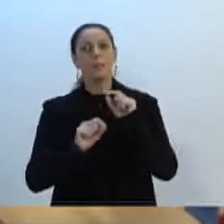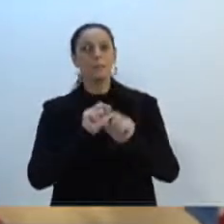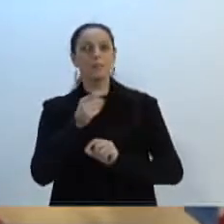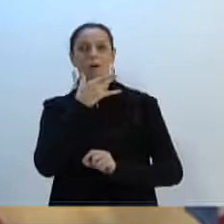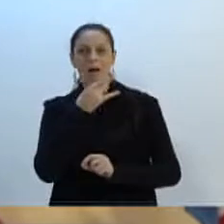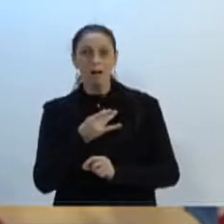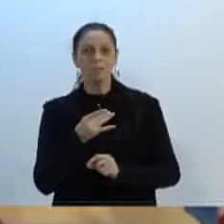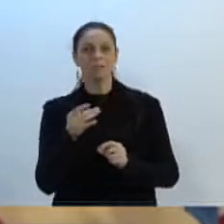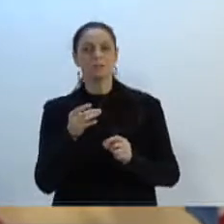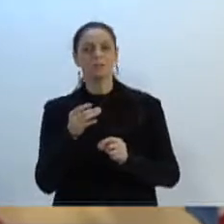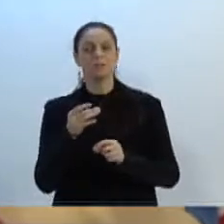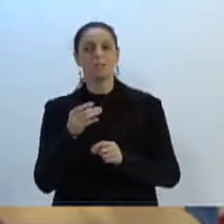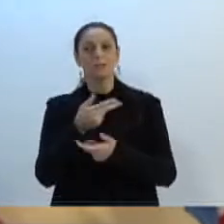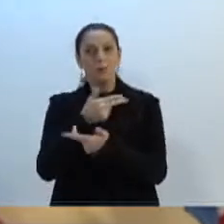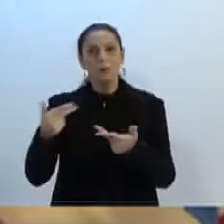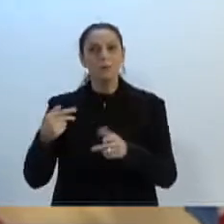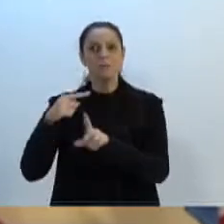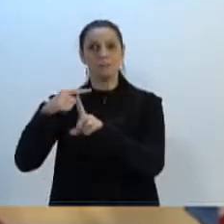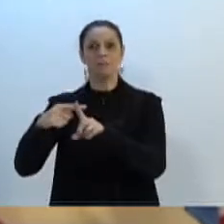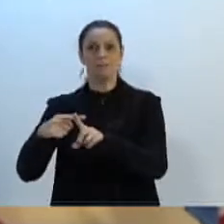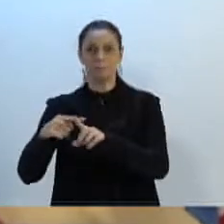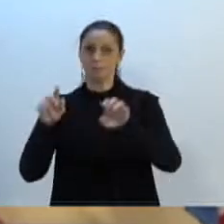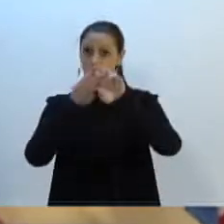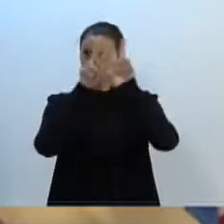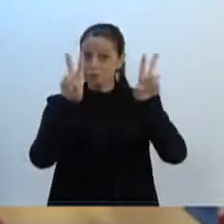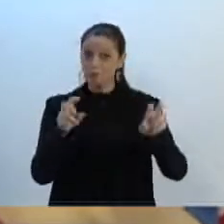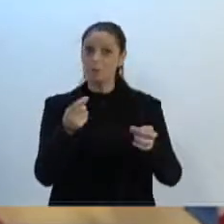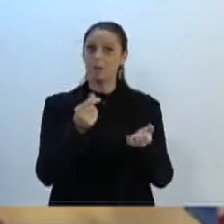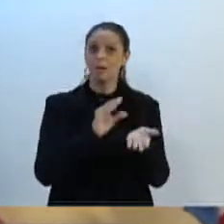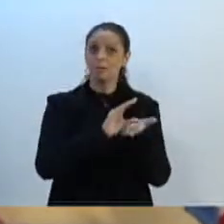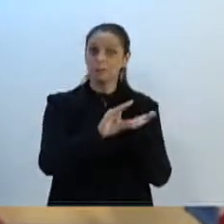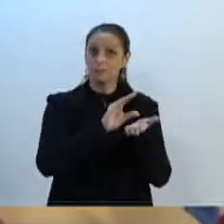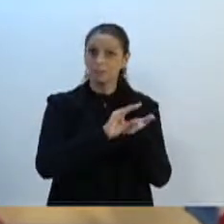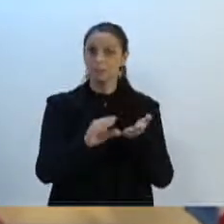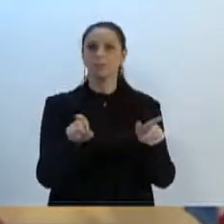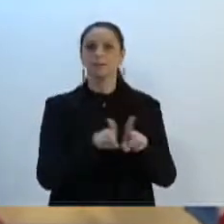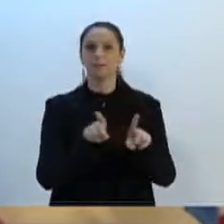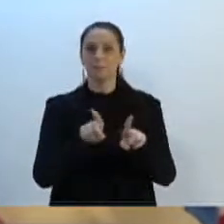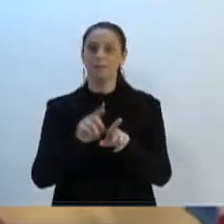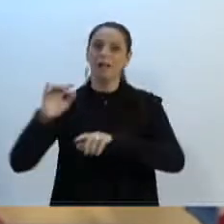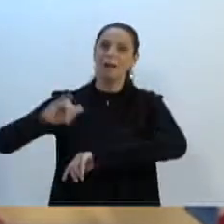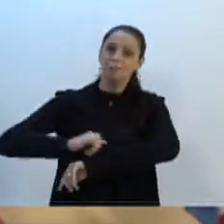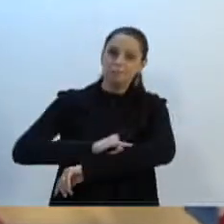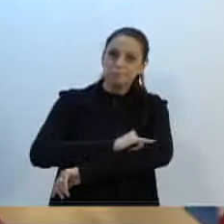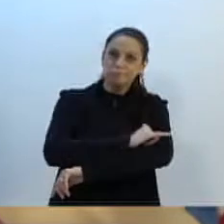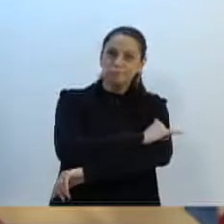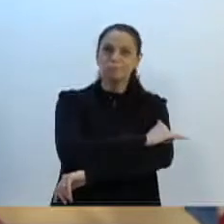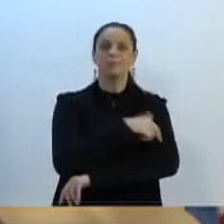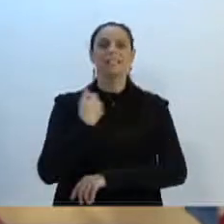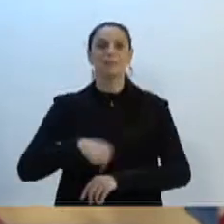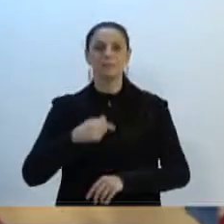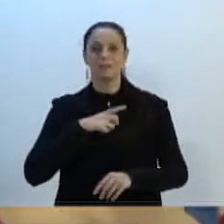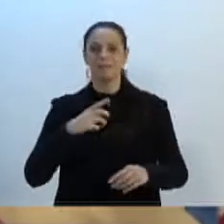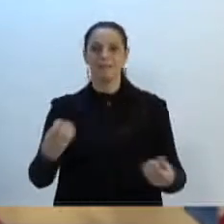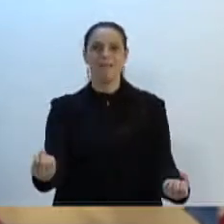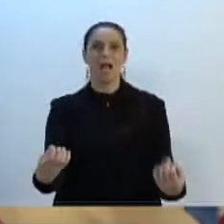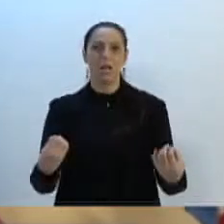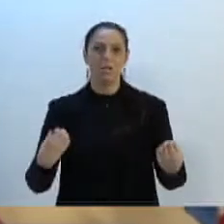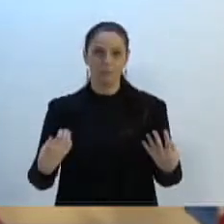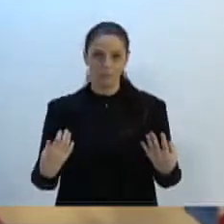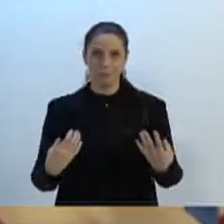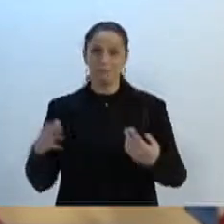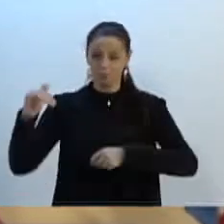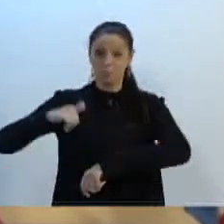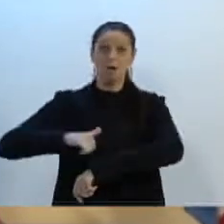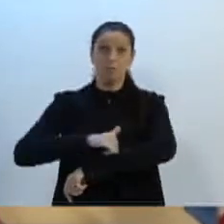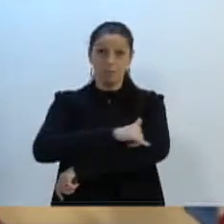aqui uma extensão no que diz respeito a isso, no que diz respeito à verba de balizamento do nosso aeroporto regional de Blumenau. Nós estamos falando de um